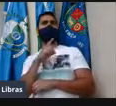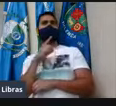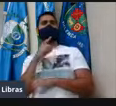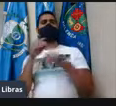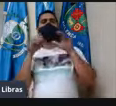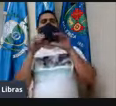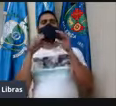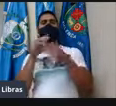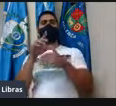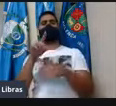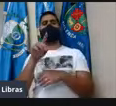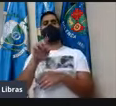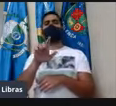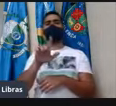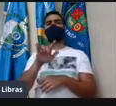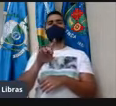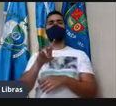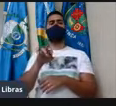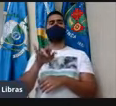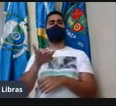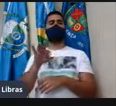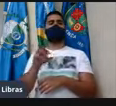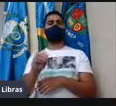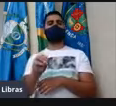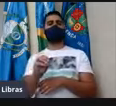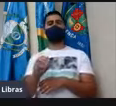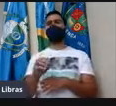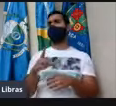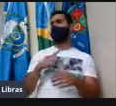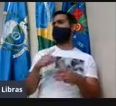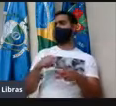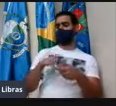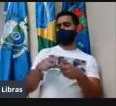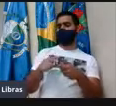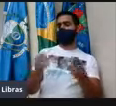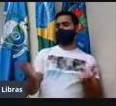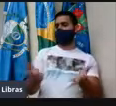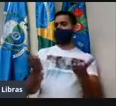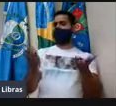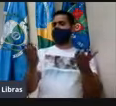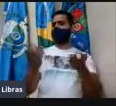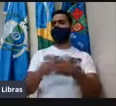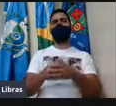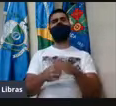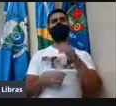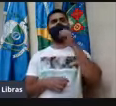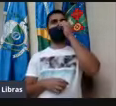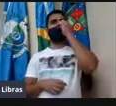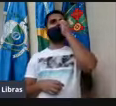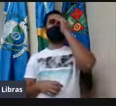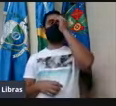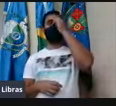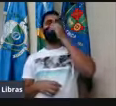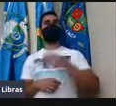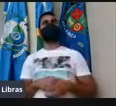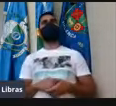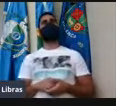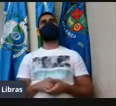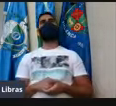Conselho Deliberativo e um Comitê de Investimento que funciona